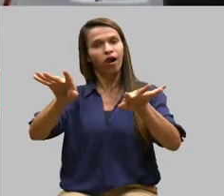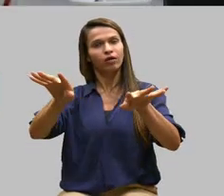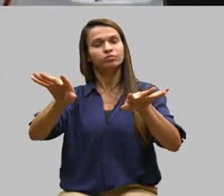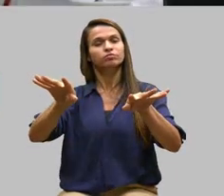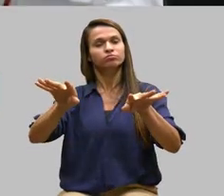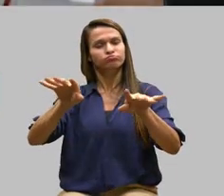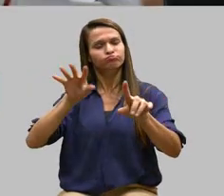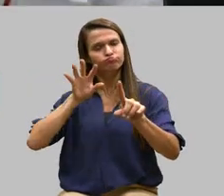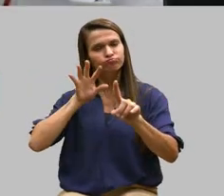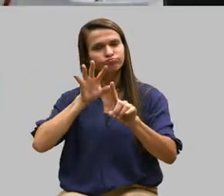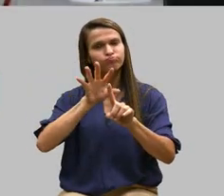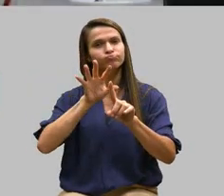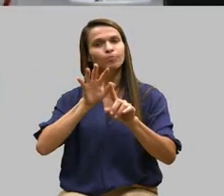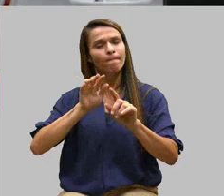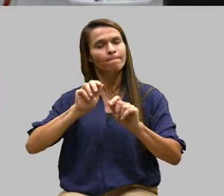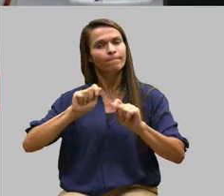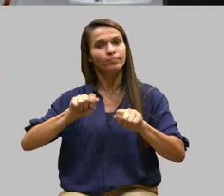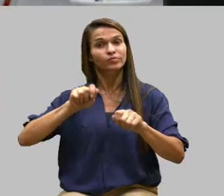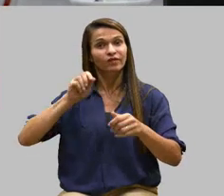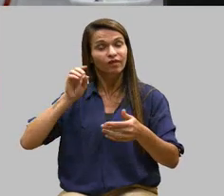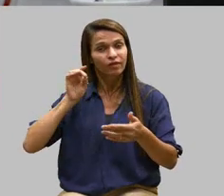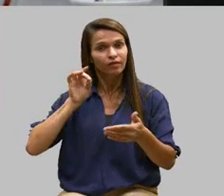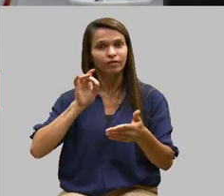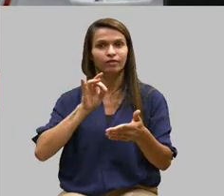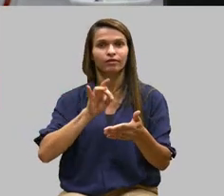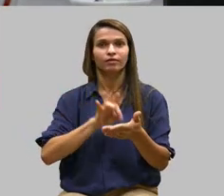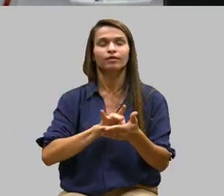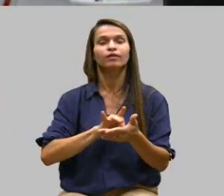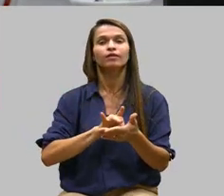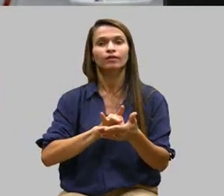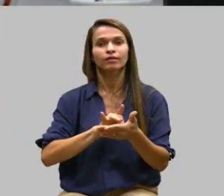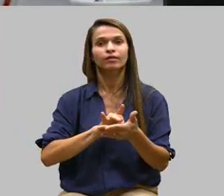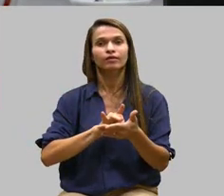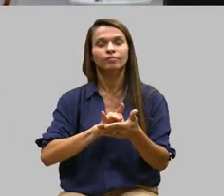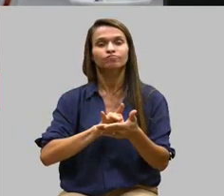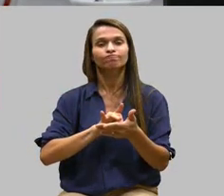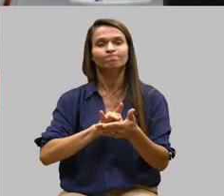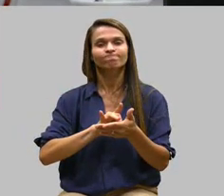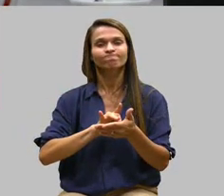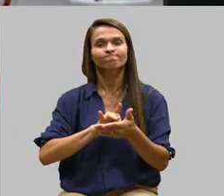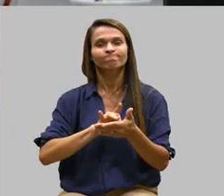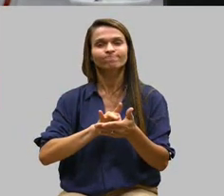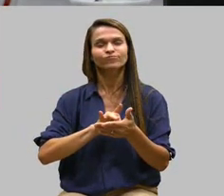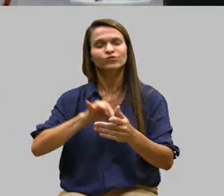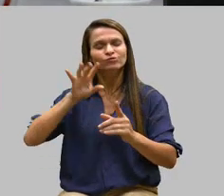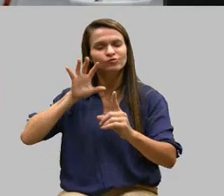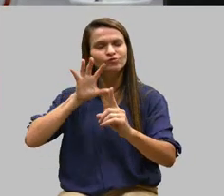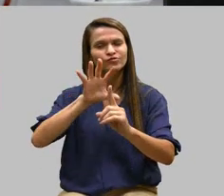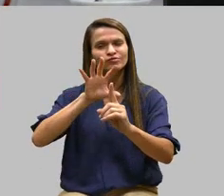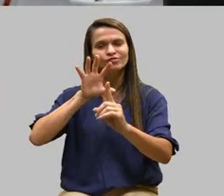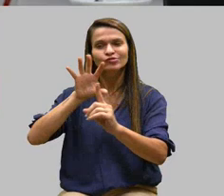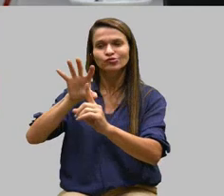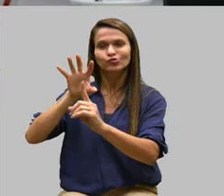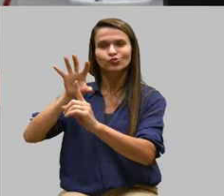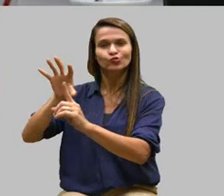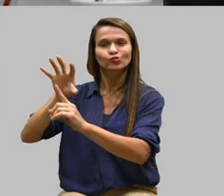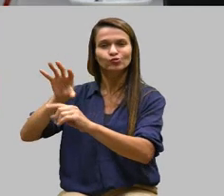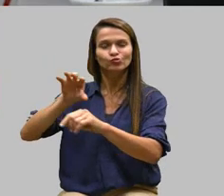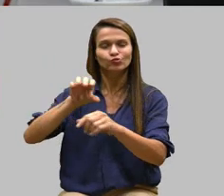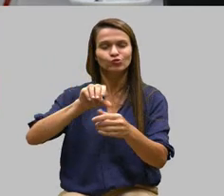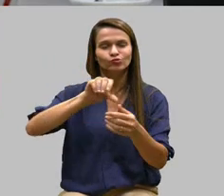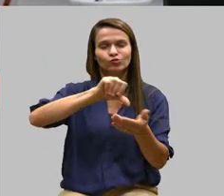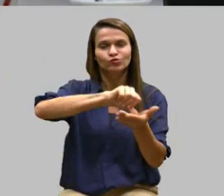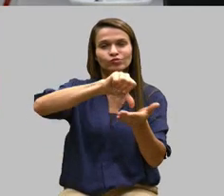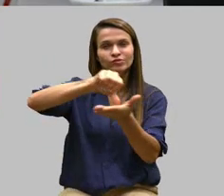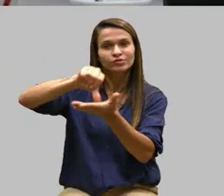na verdade contagiar todos os outros órgãos e a iniciativa